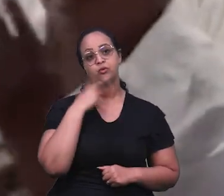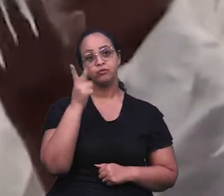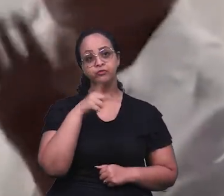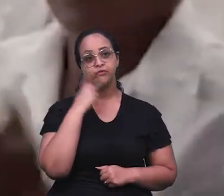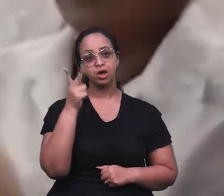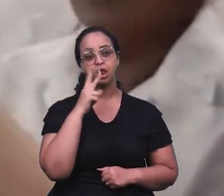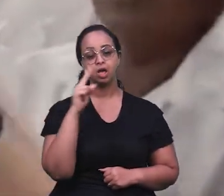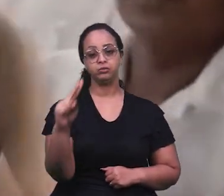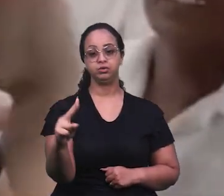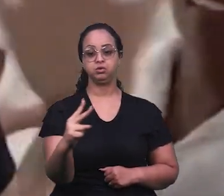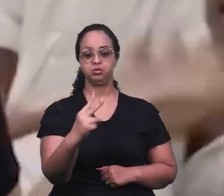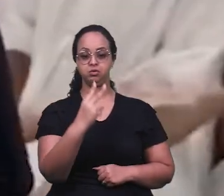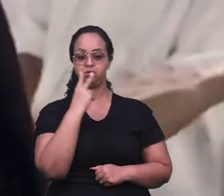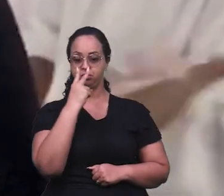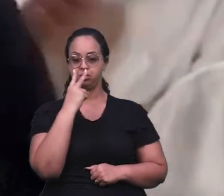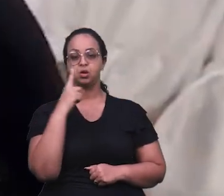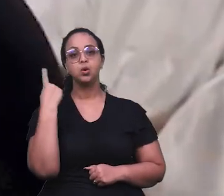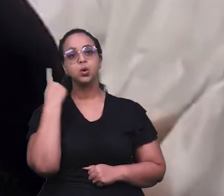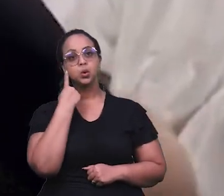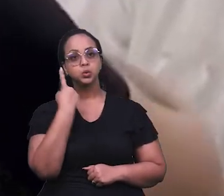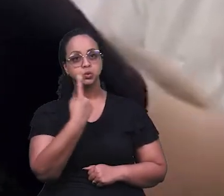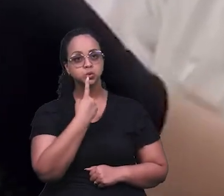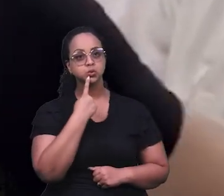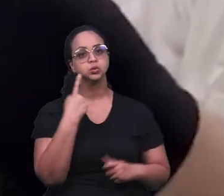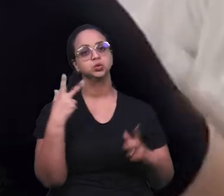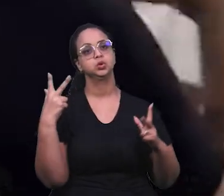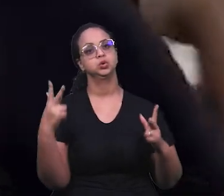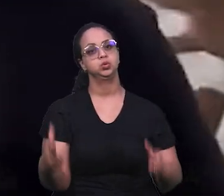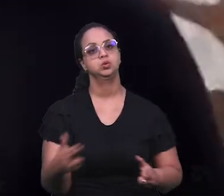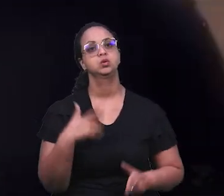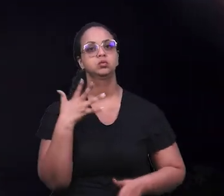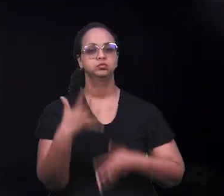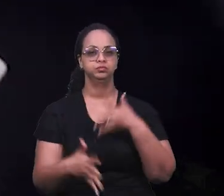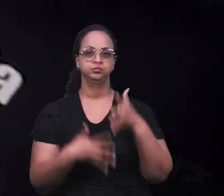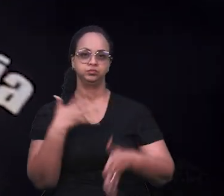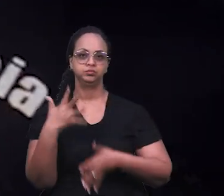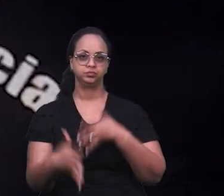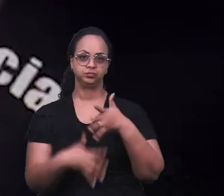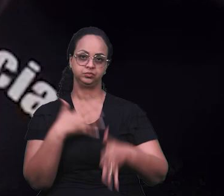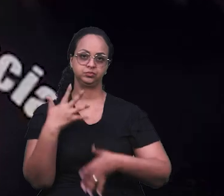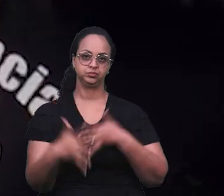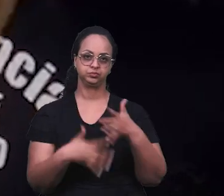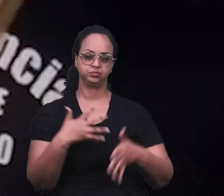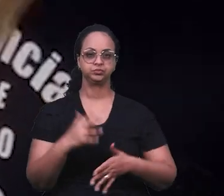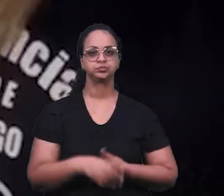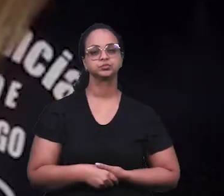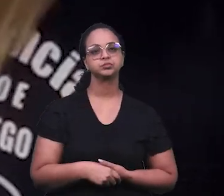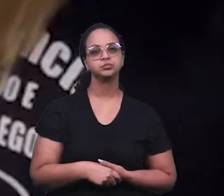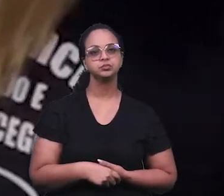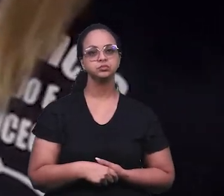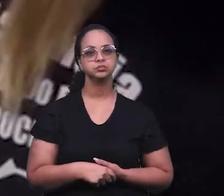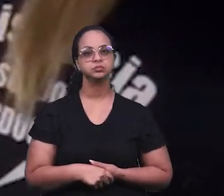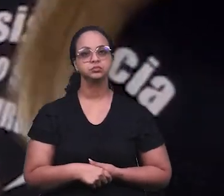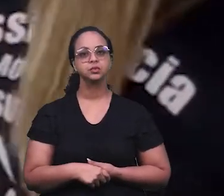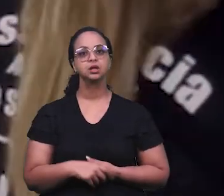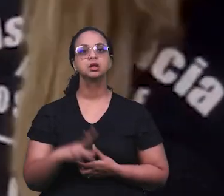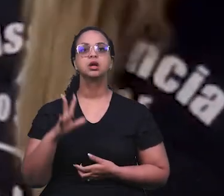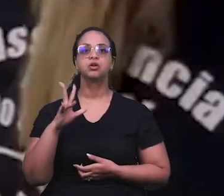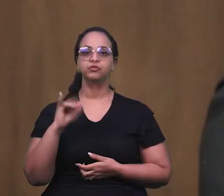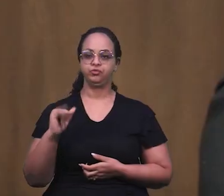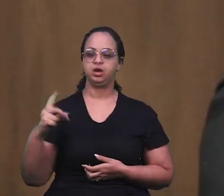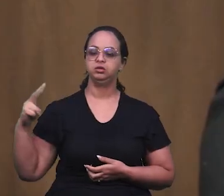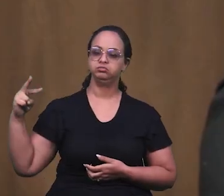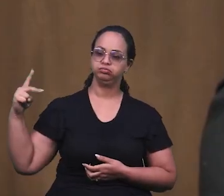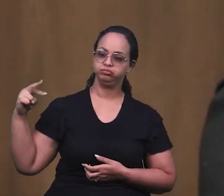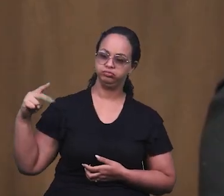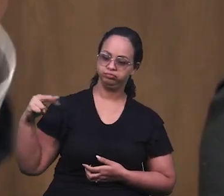do pastor está chegando até ele, o surdo precisa ter a mesma coisa, só que é uma mensagem sinalizada e não falada. Então, o intérprete ele vai para